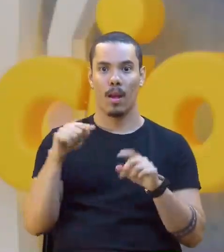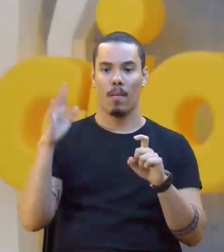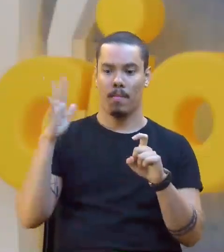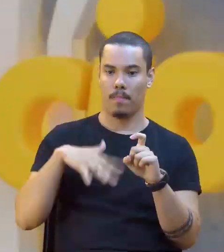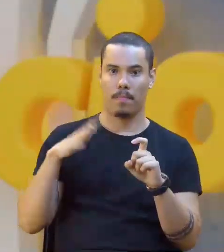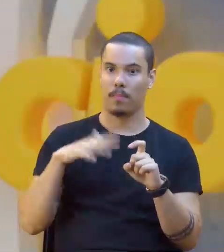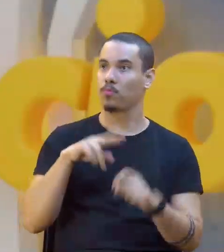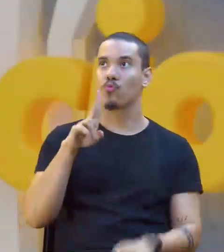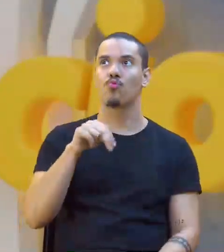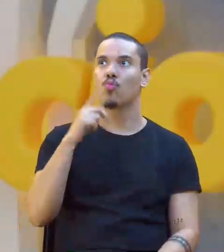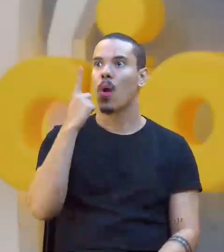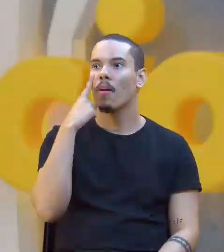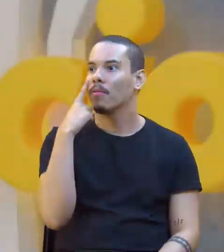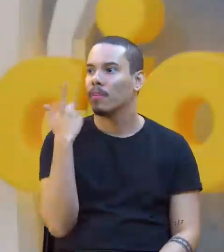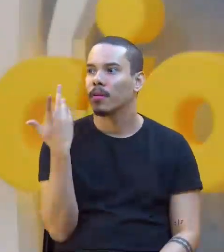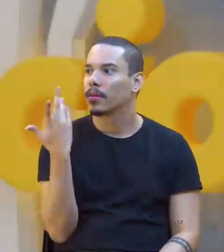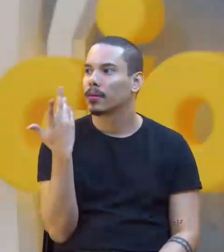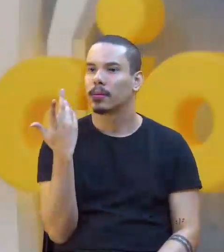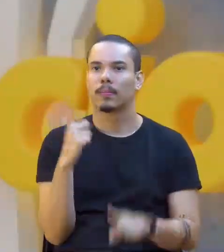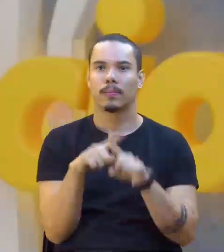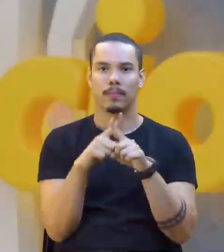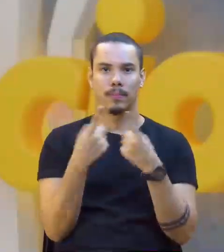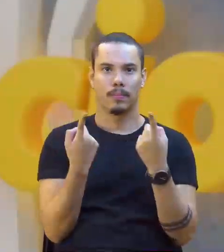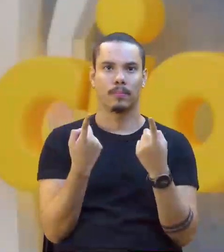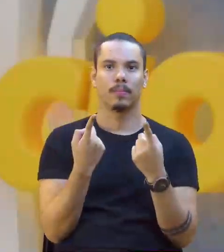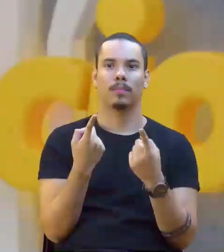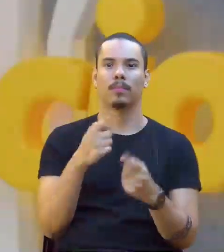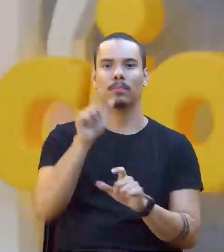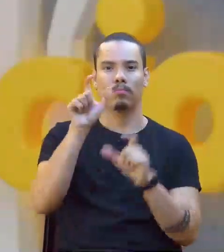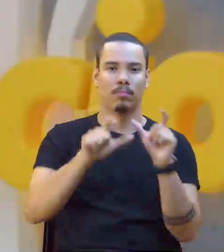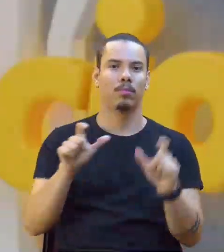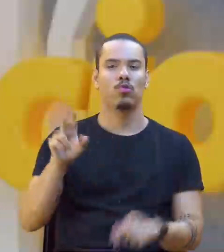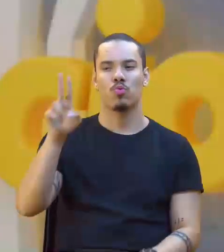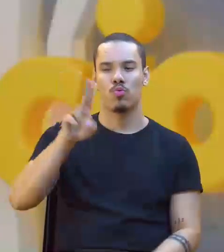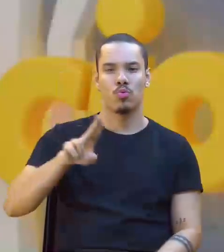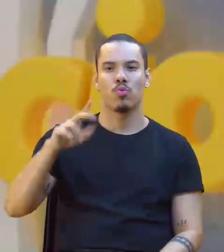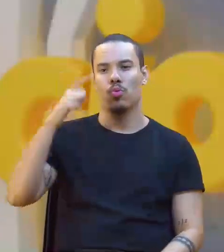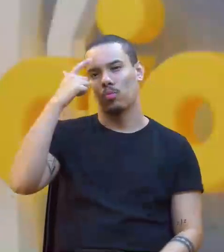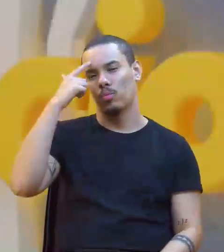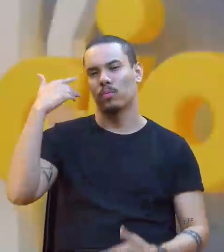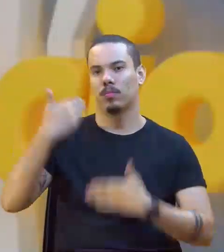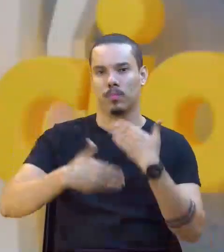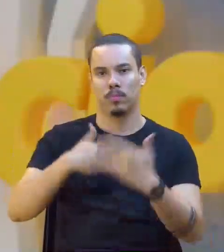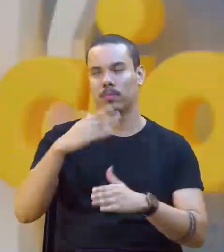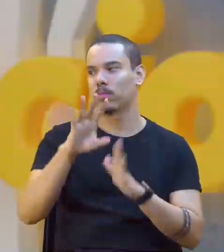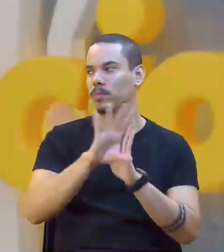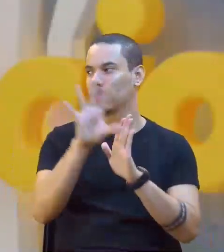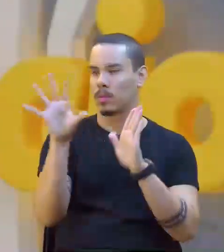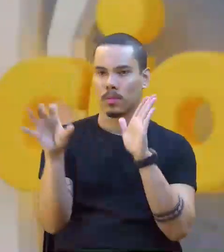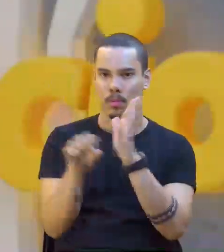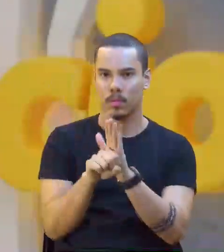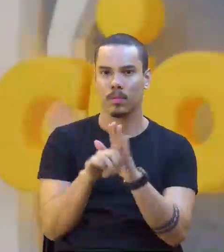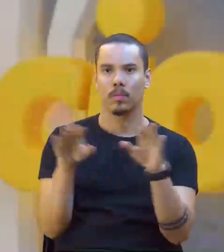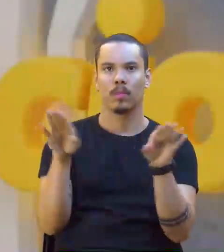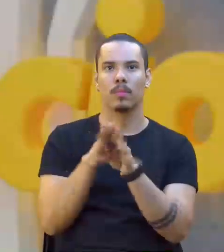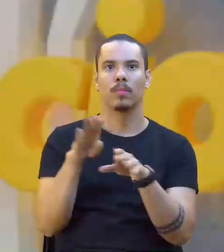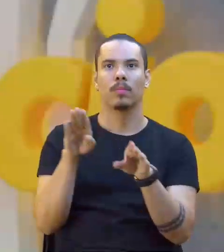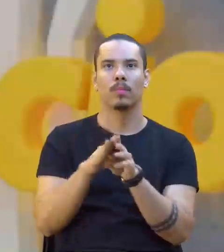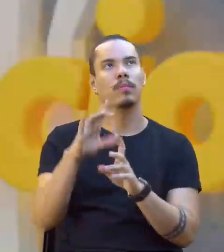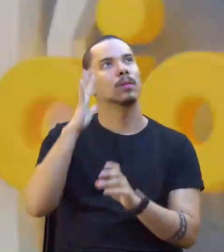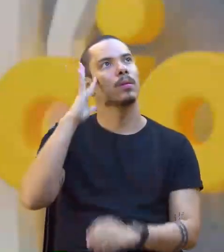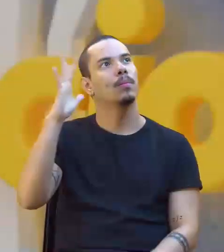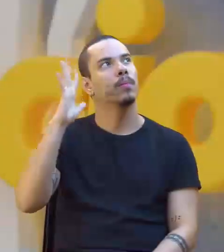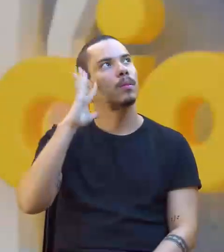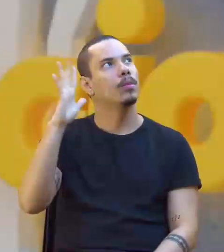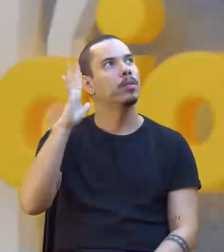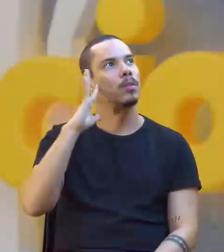nunca viu, mas é usado aí nessa construção simbólica, nessa construção do imaginário